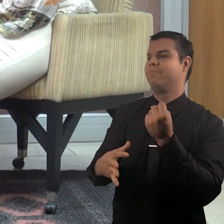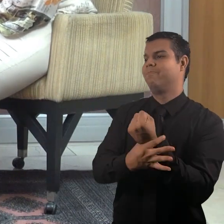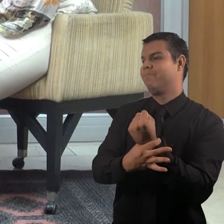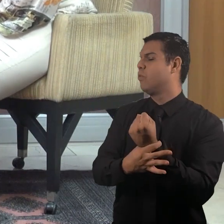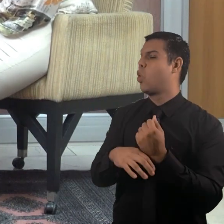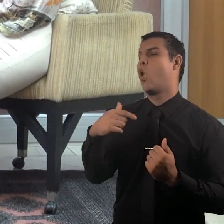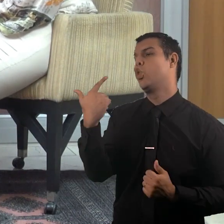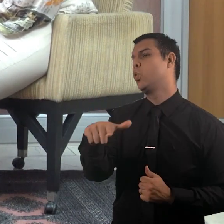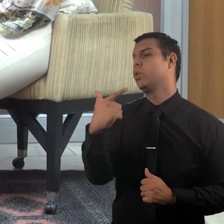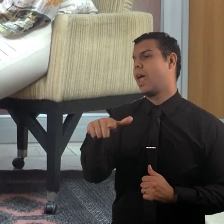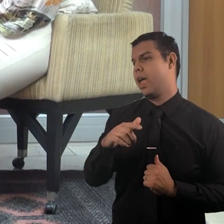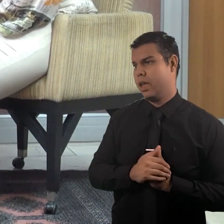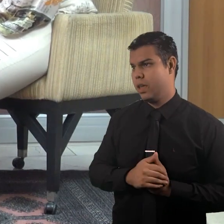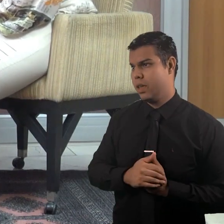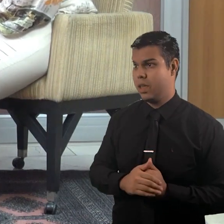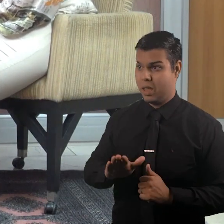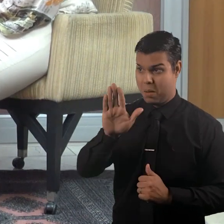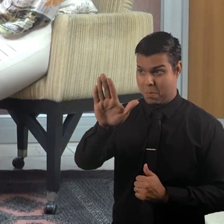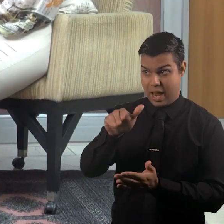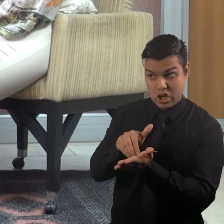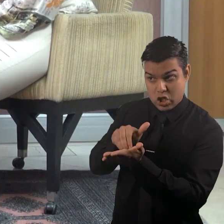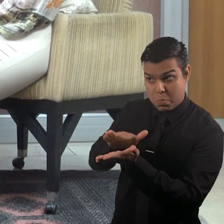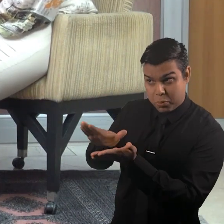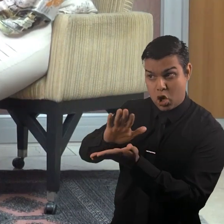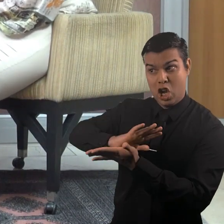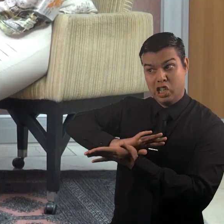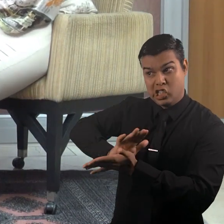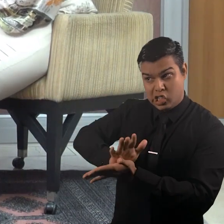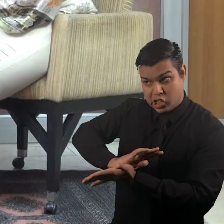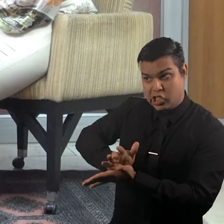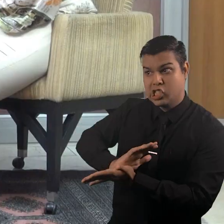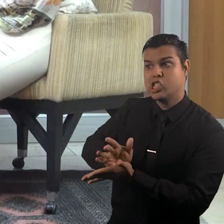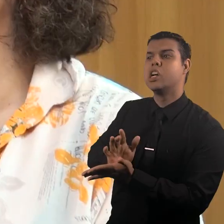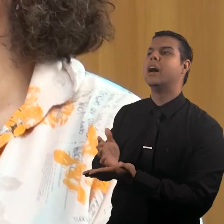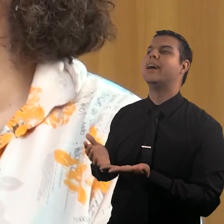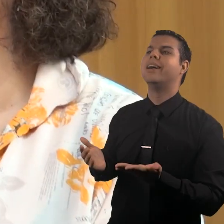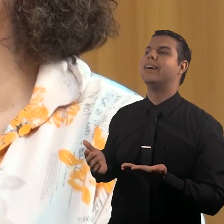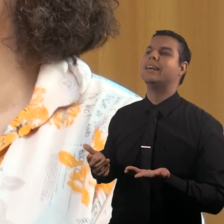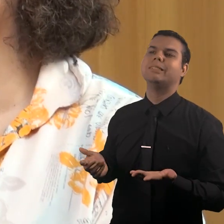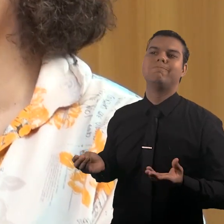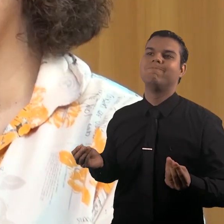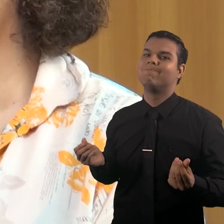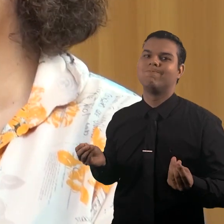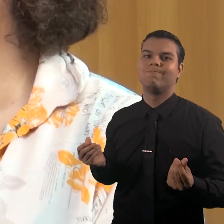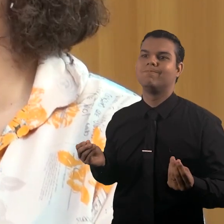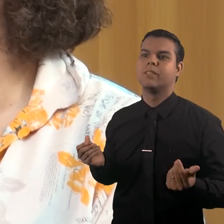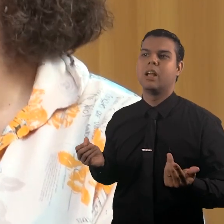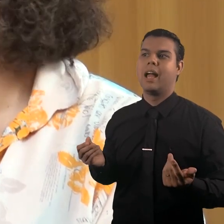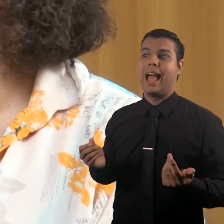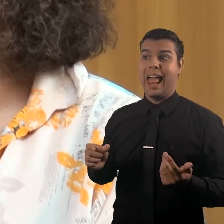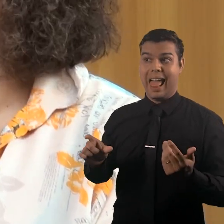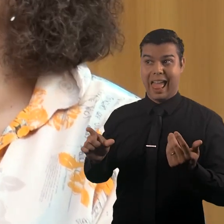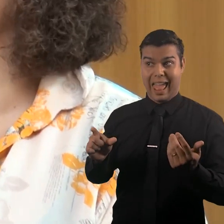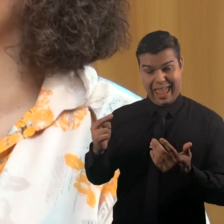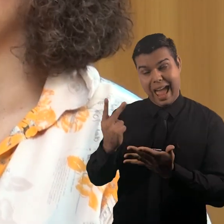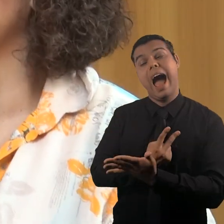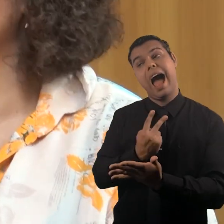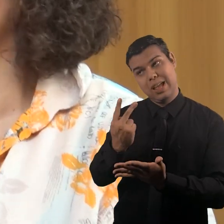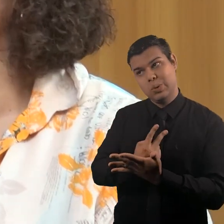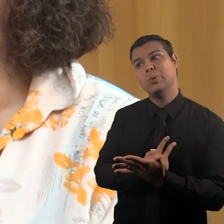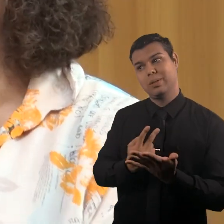lei que proteja. Não existe. Mas a dispensa discriminatória, ela não é uma